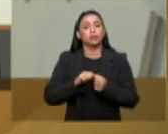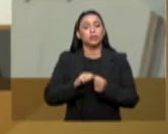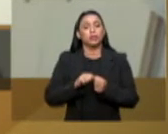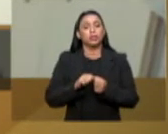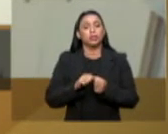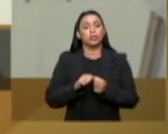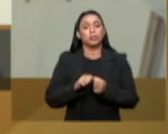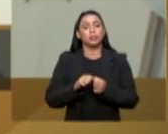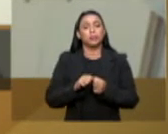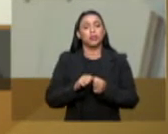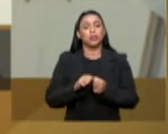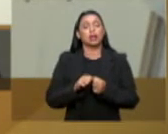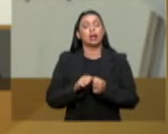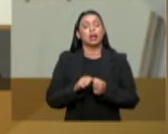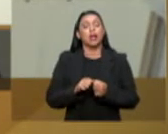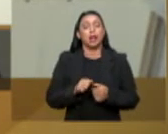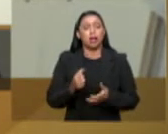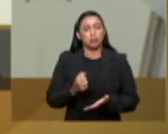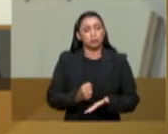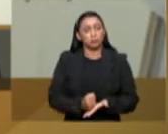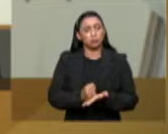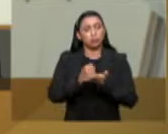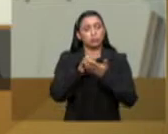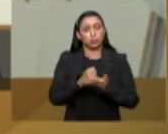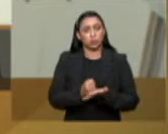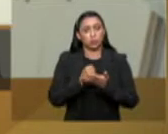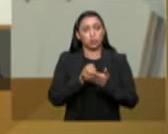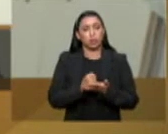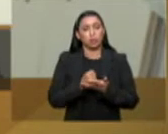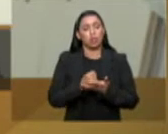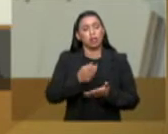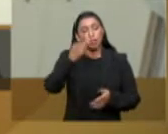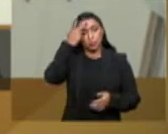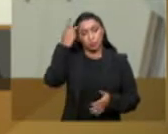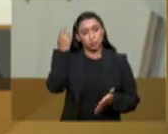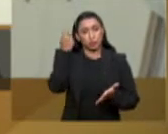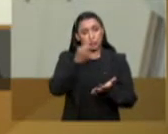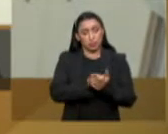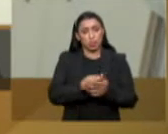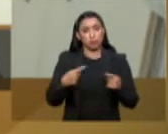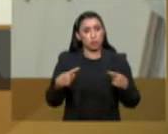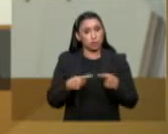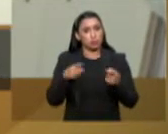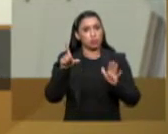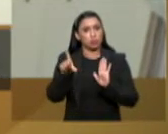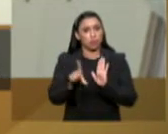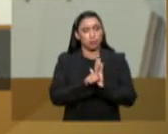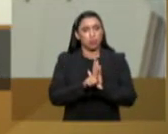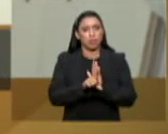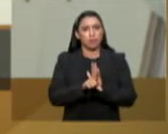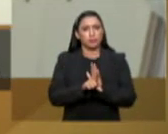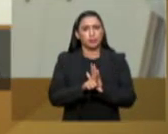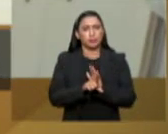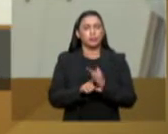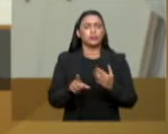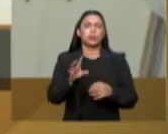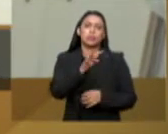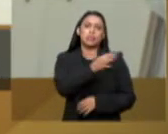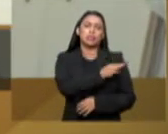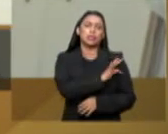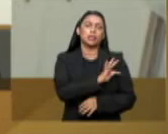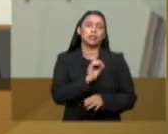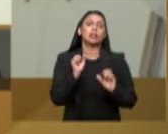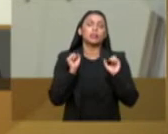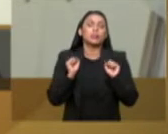os contribuintes, em absoluto respeito ao princípio da legalidade. Com essa técnica, senhores ministros,